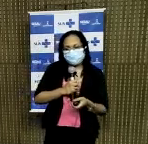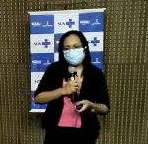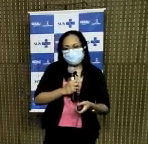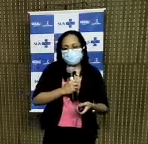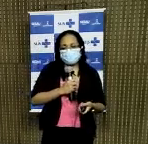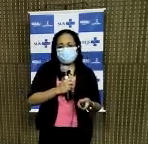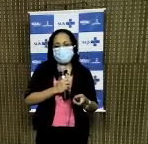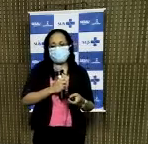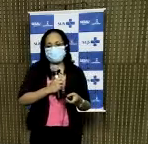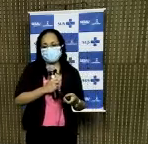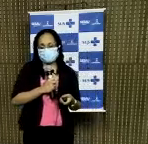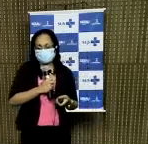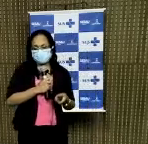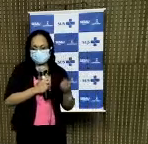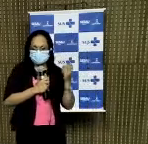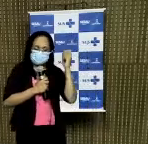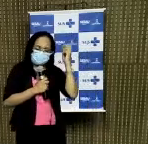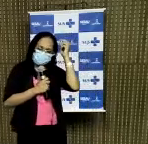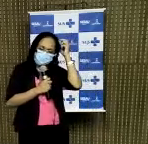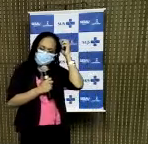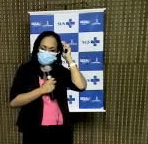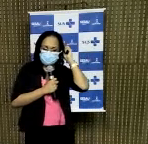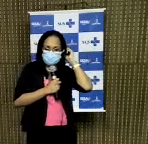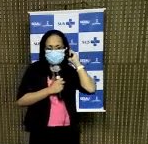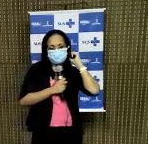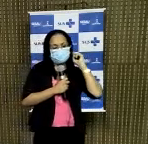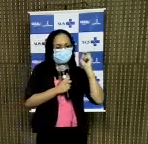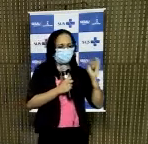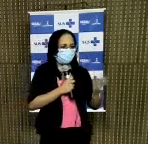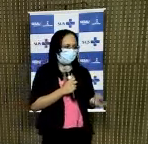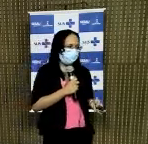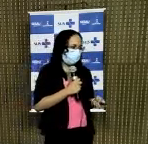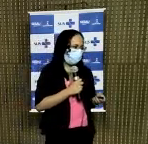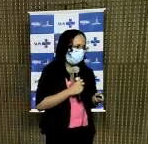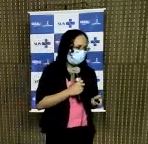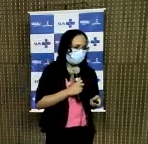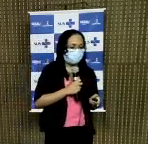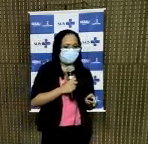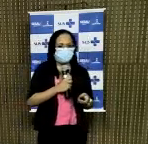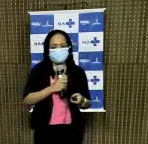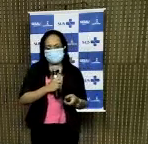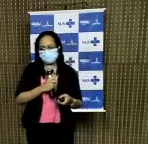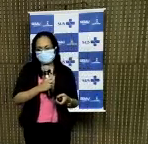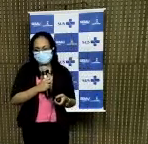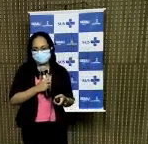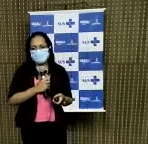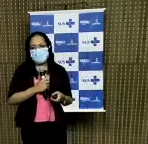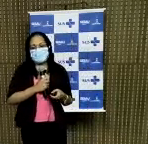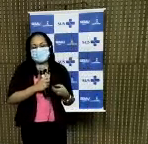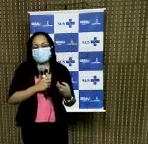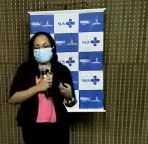13,84%. A consulta do RN, em 2020, 95% desses RN realizaram o teste do